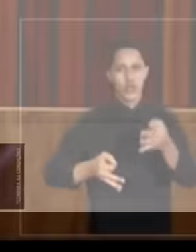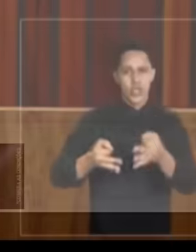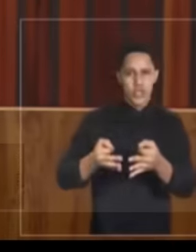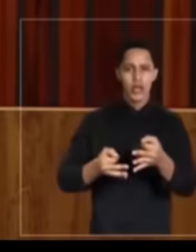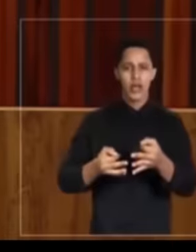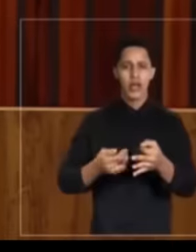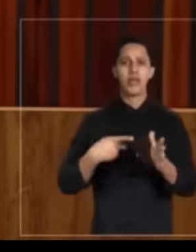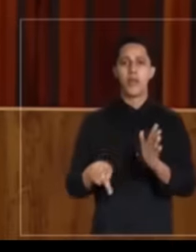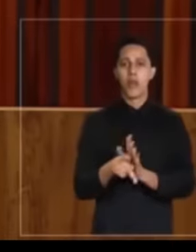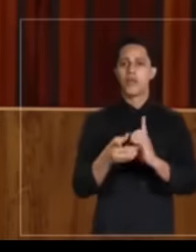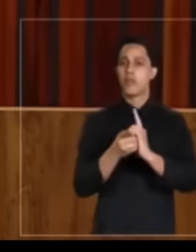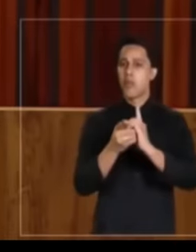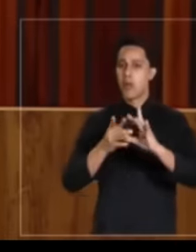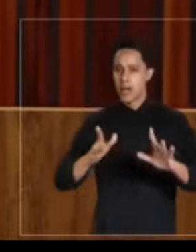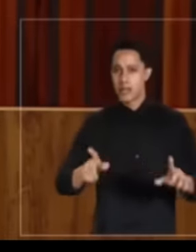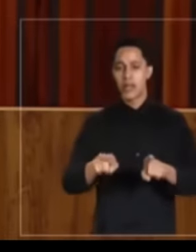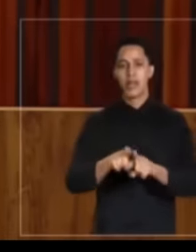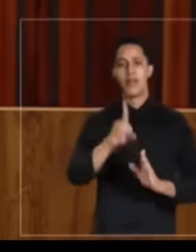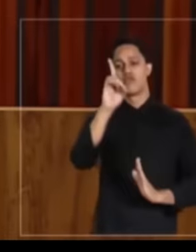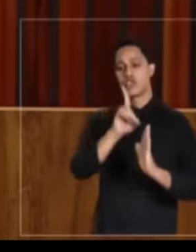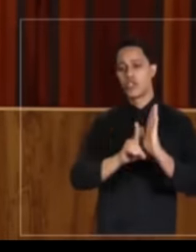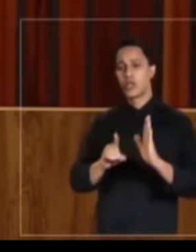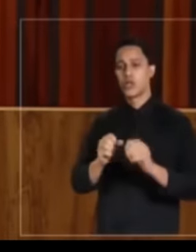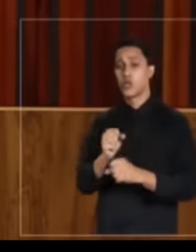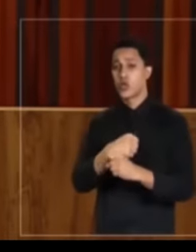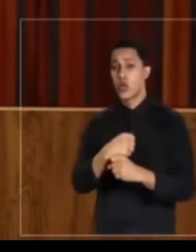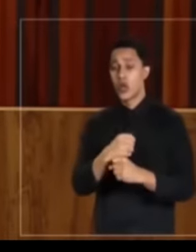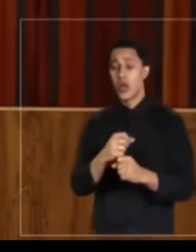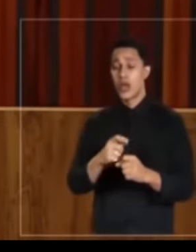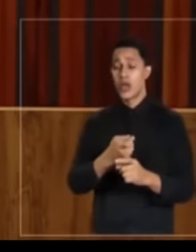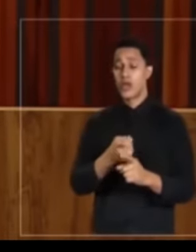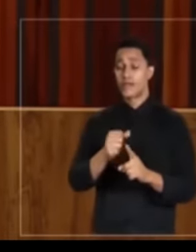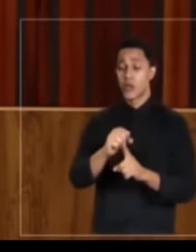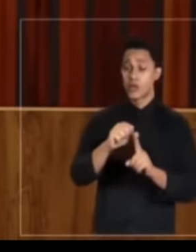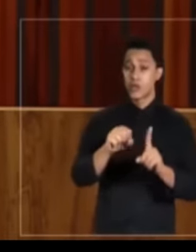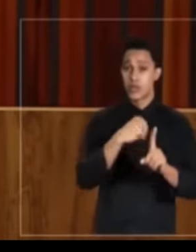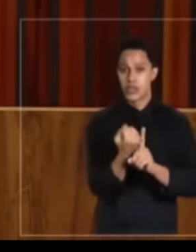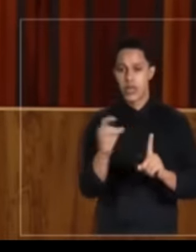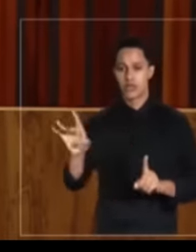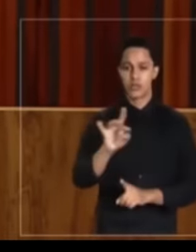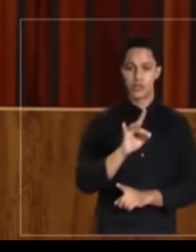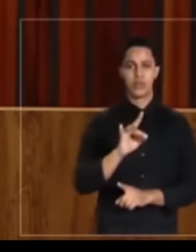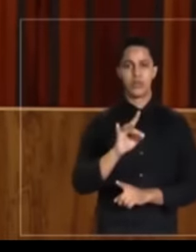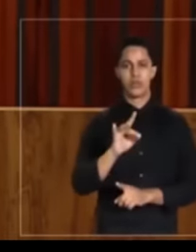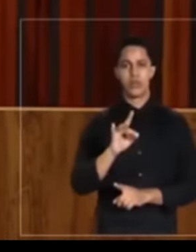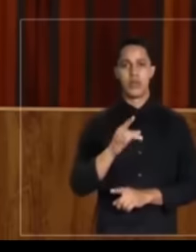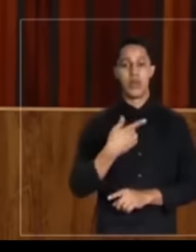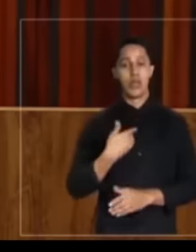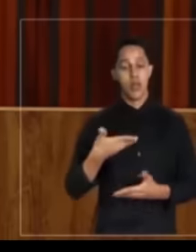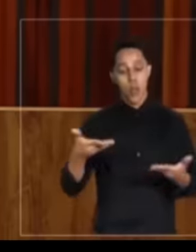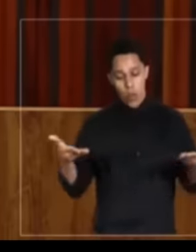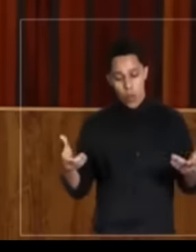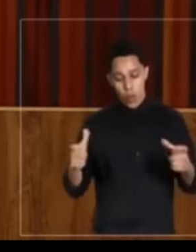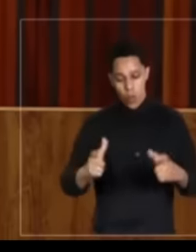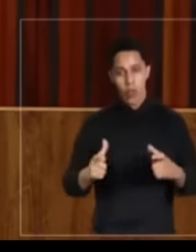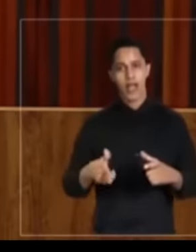bolsonaro então aí pessoal nós vemos que não haveria necessidade de esse senhor ficar pisando e